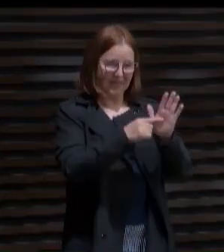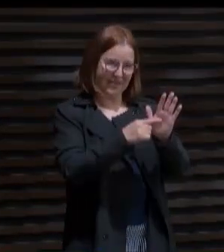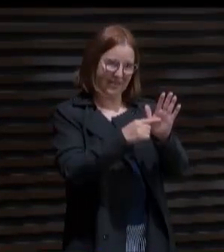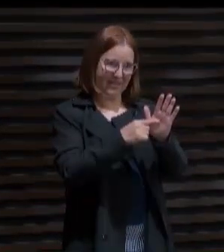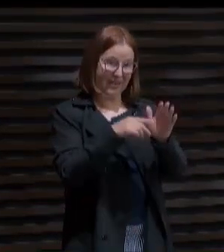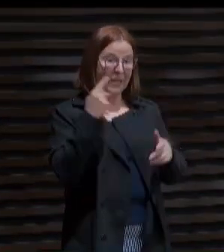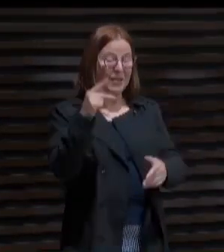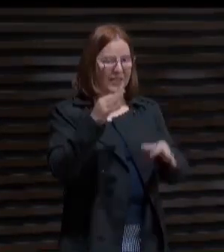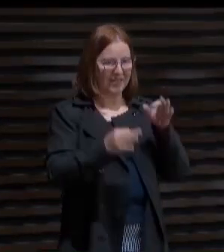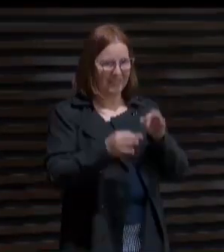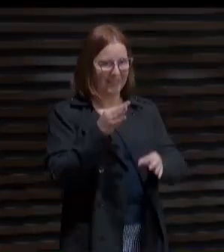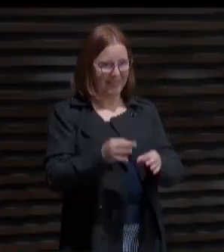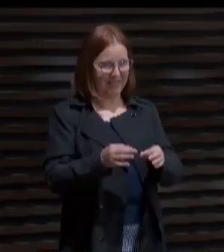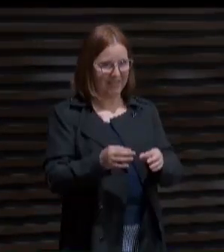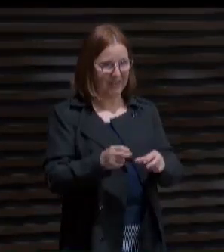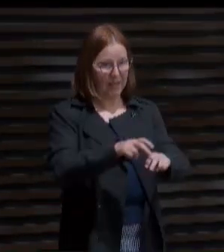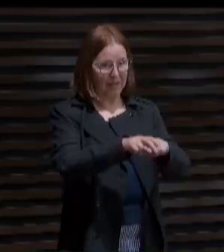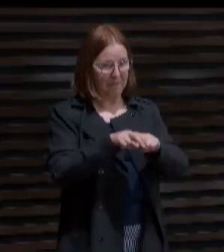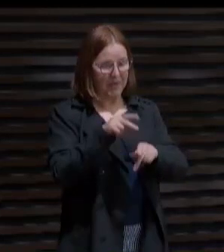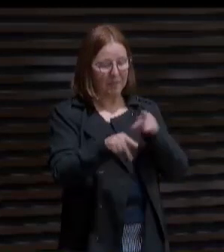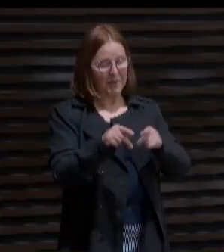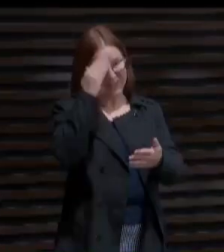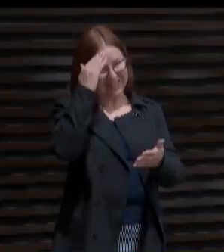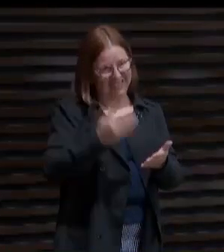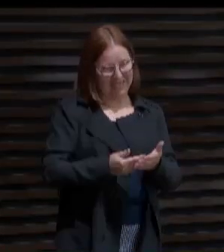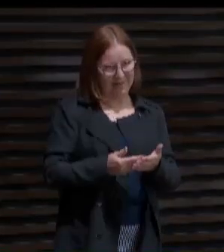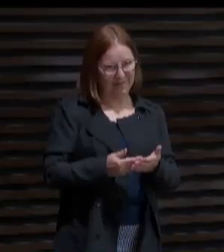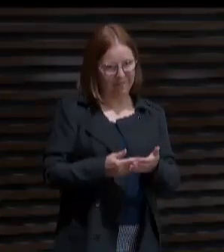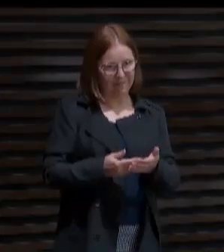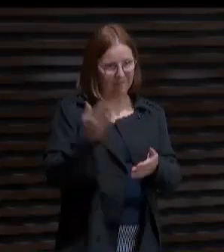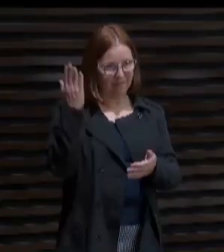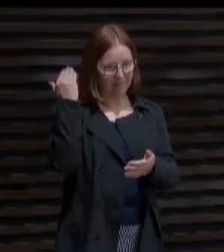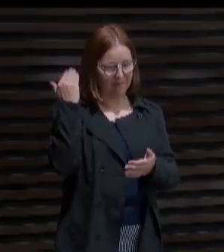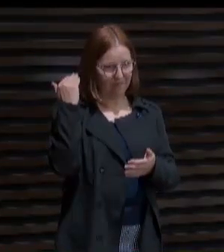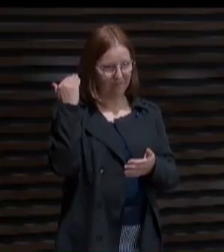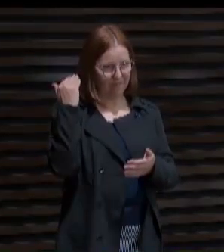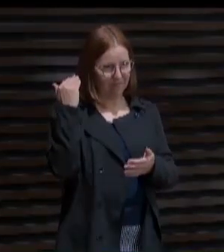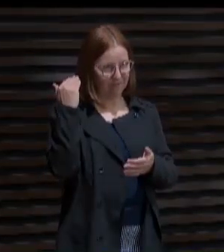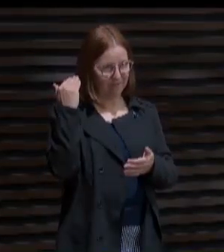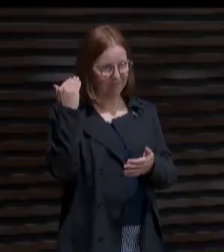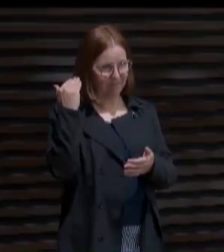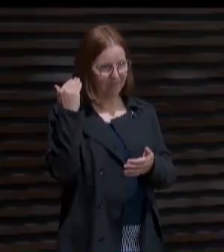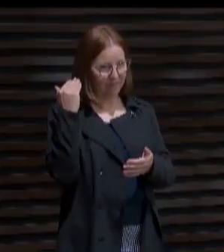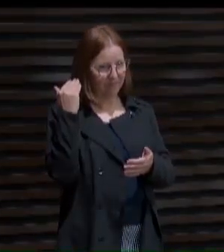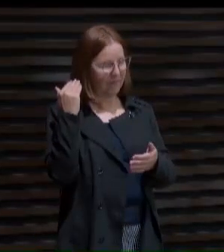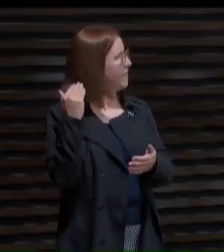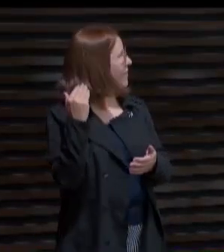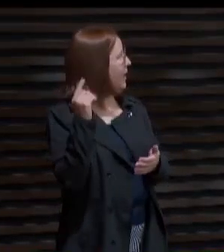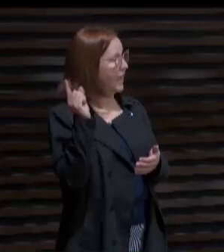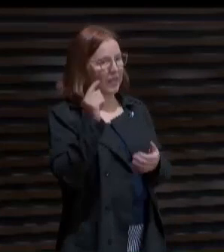sua justiça em favor dos que creem. No passado, Ele se conteve e não castigou